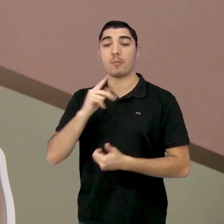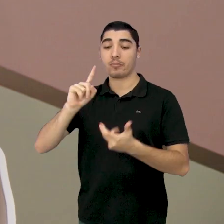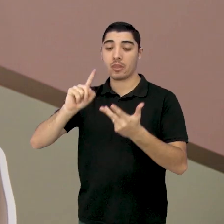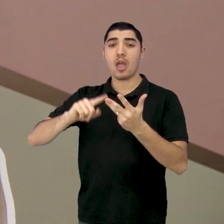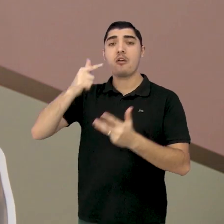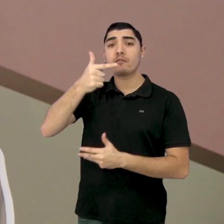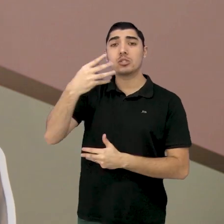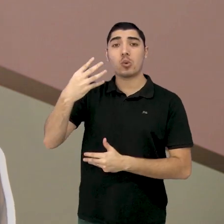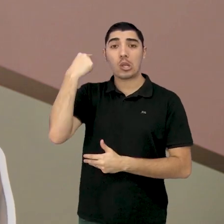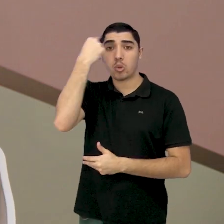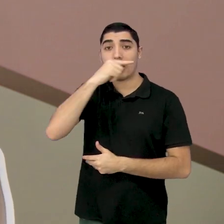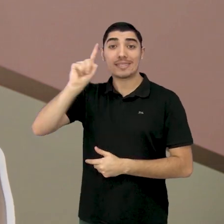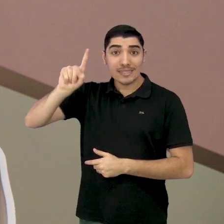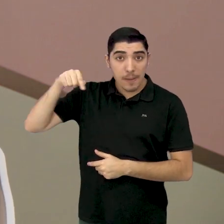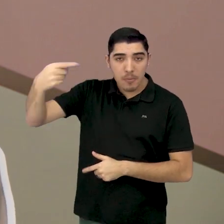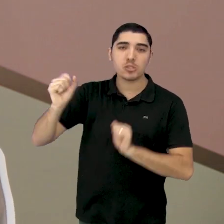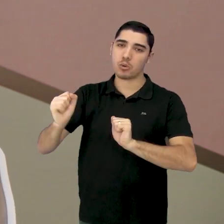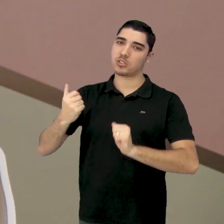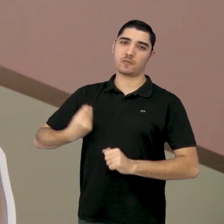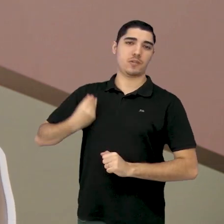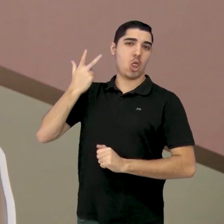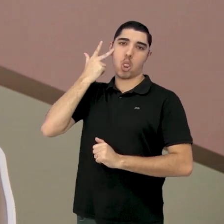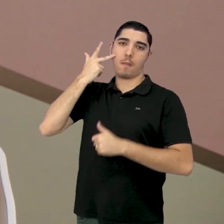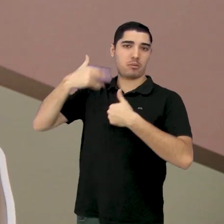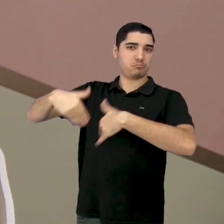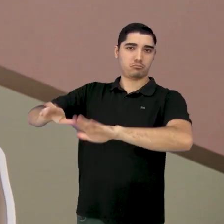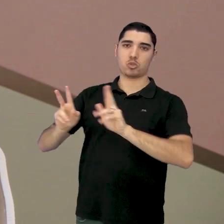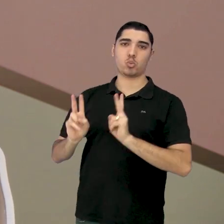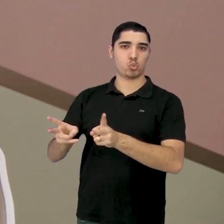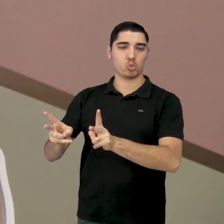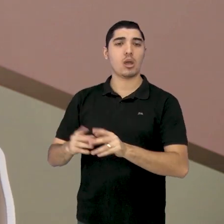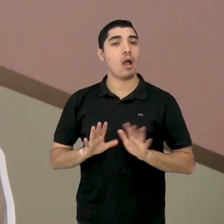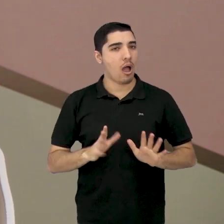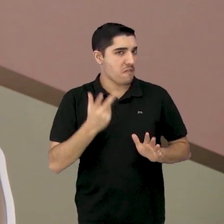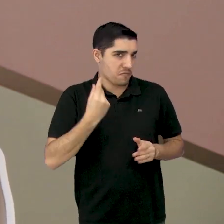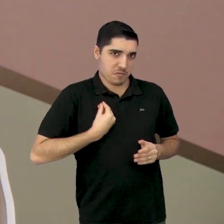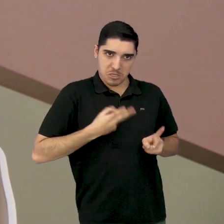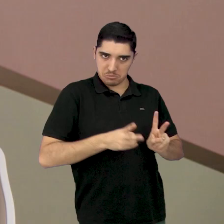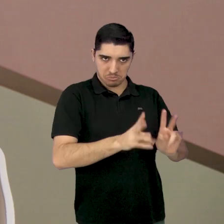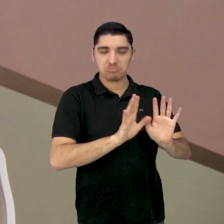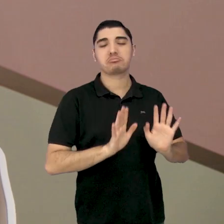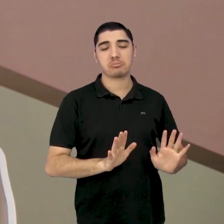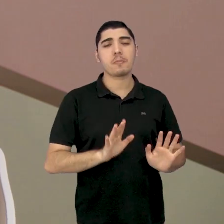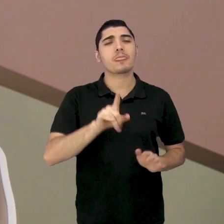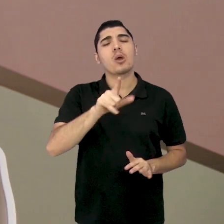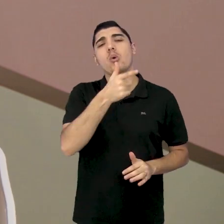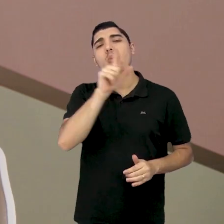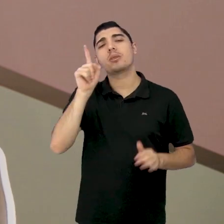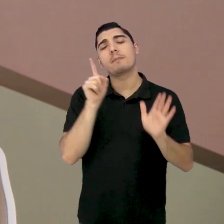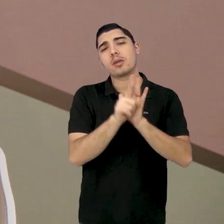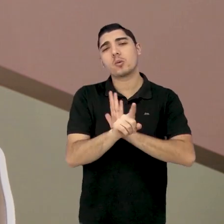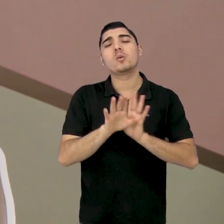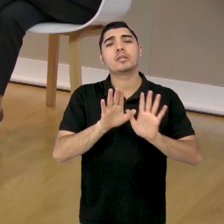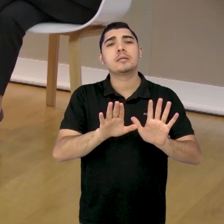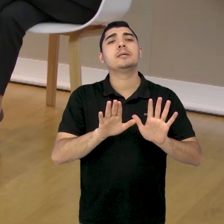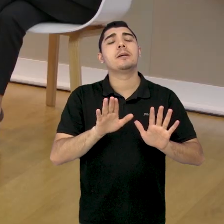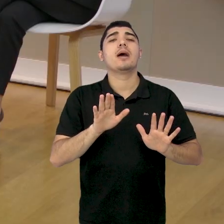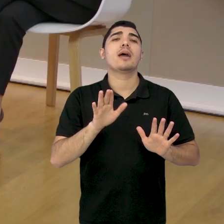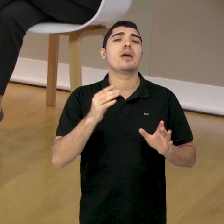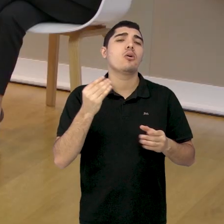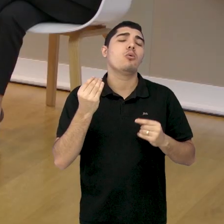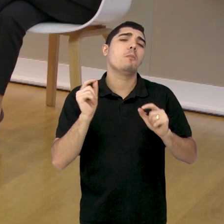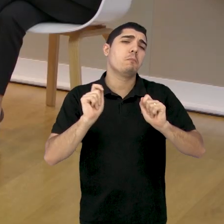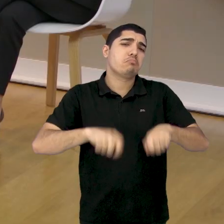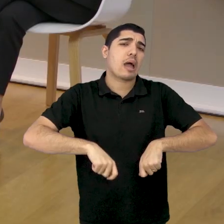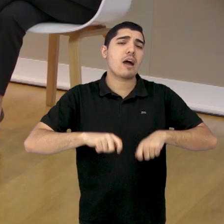4 horas e não ficar esfregando a região da aplicação, né? E aí, depois de 24 horas, o paciente pode seguir vida normal. Vida que segue. Vida